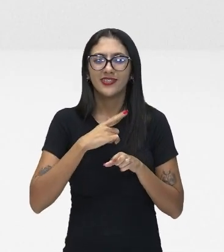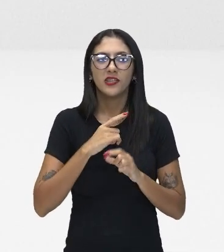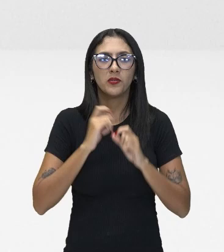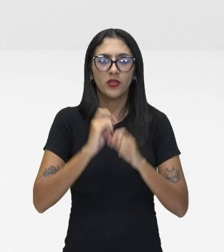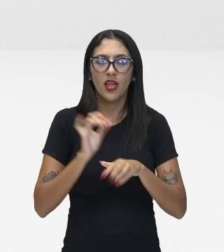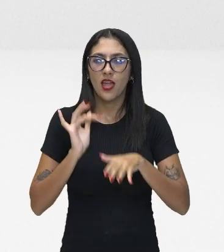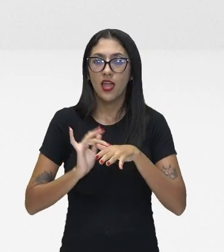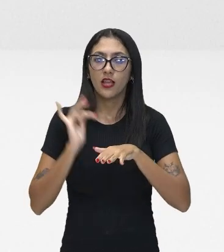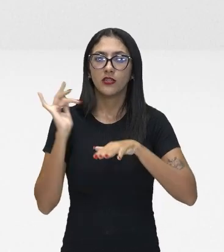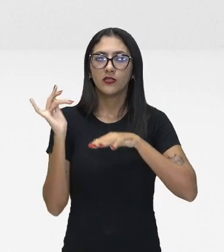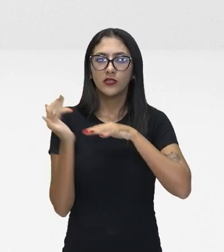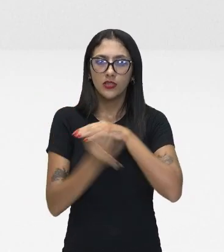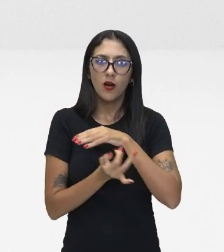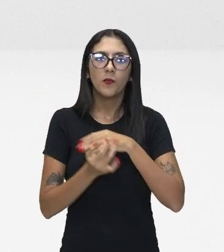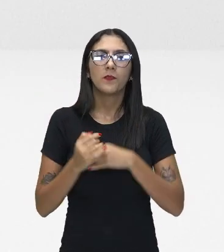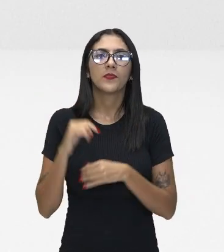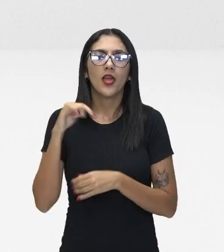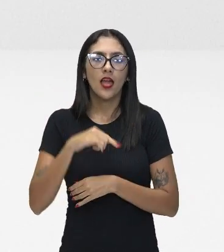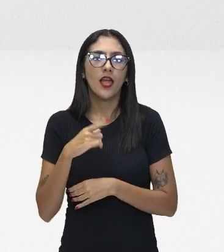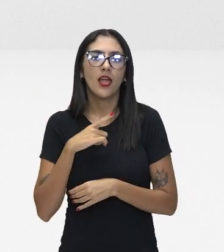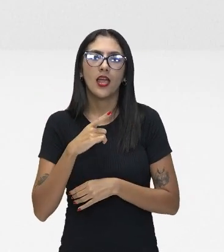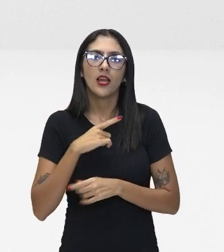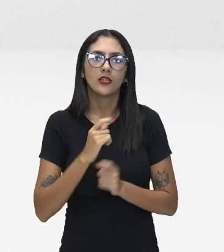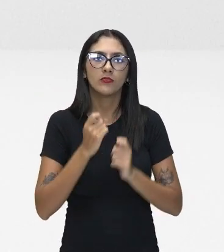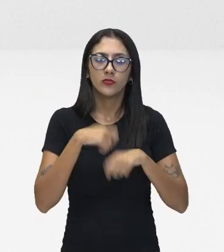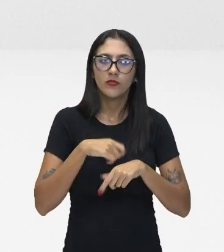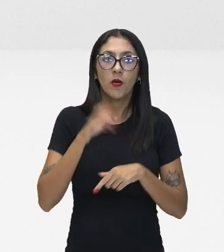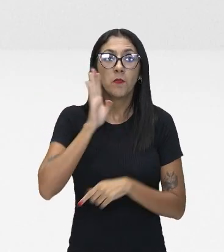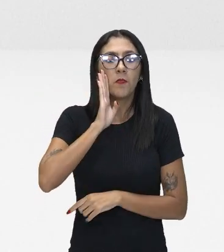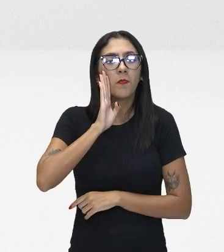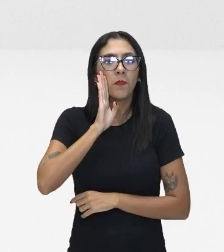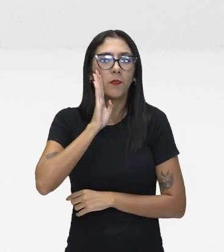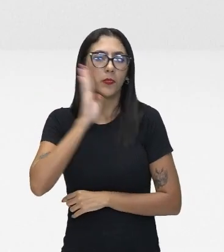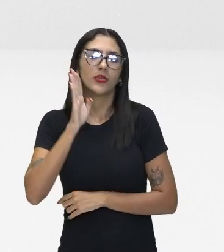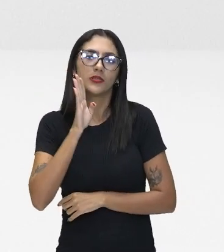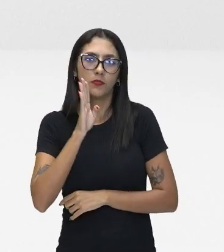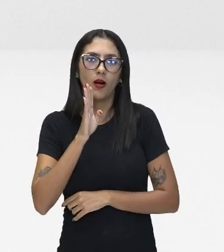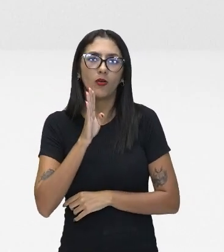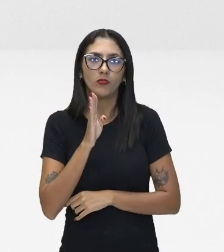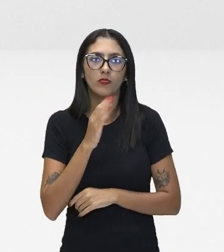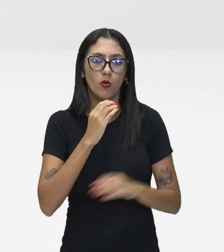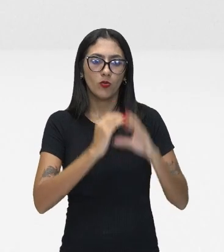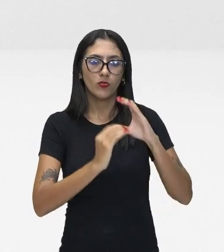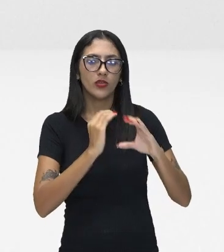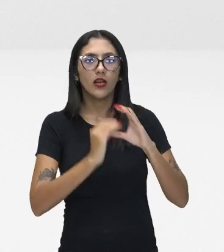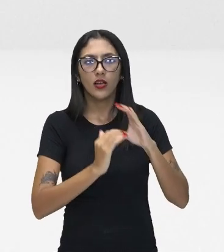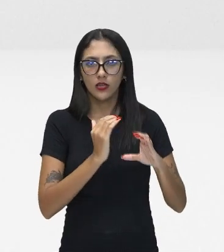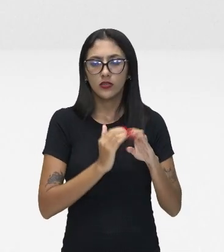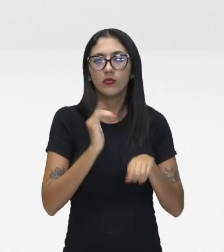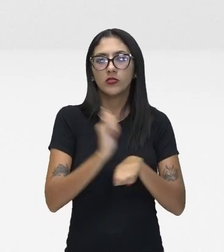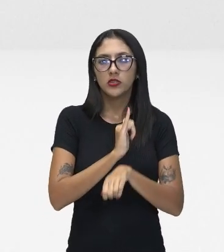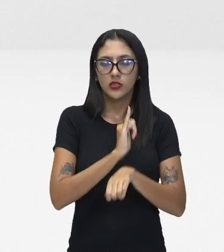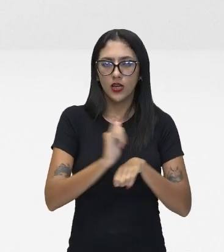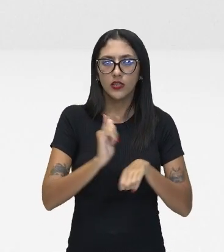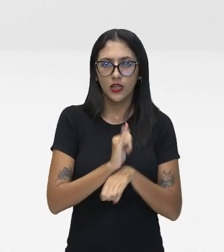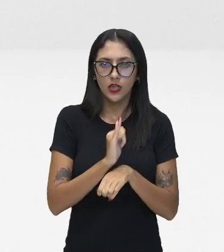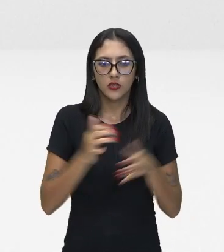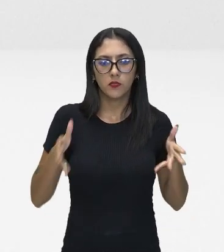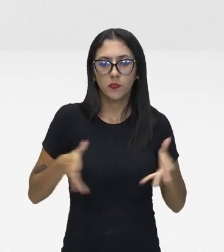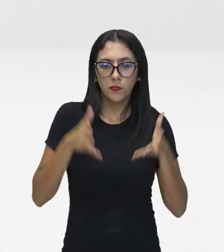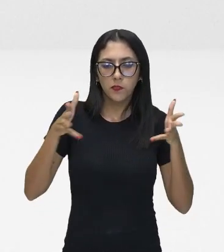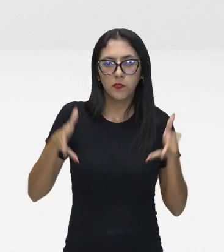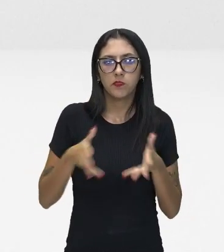redes sociais, elas são o principal canal. É o principal canal de engajamento,